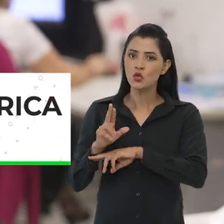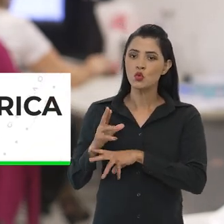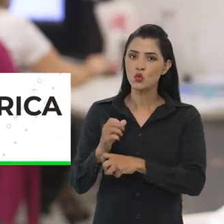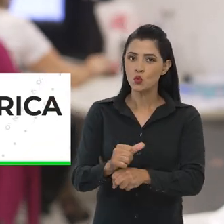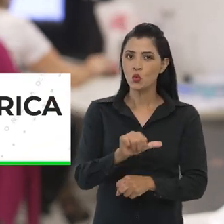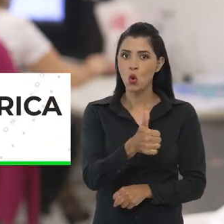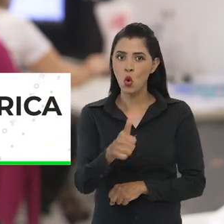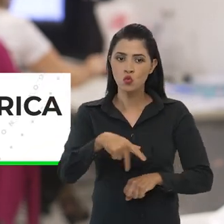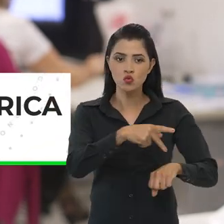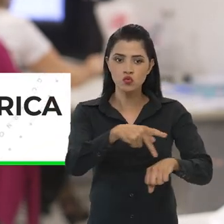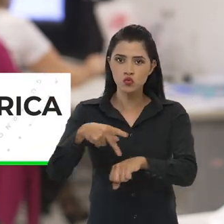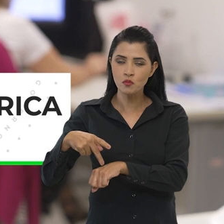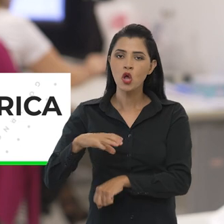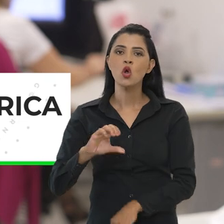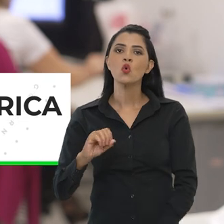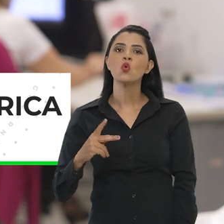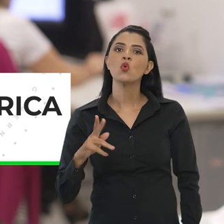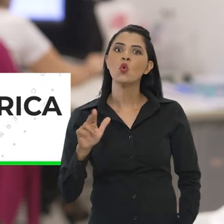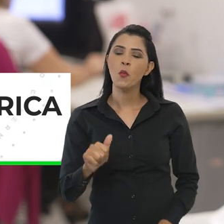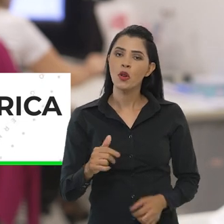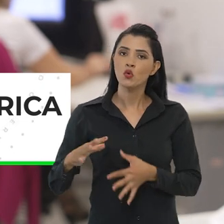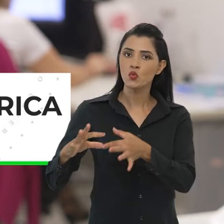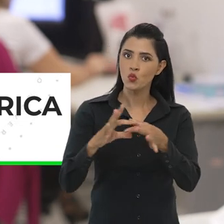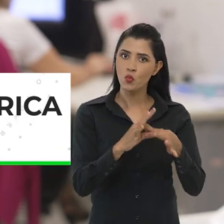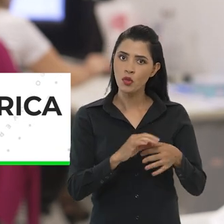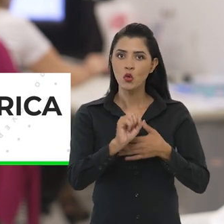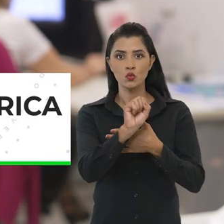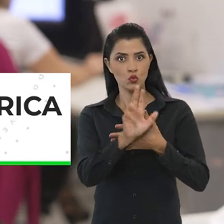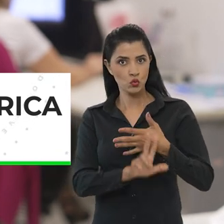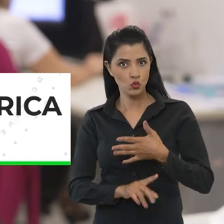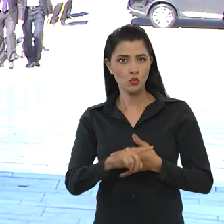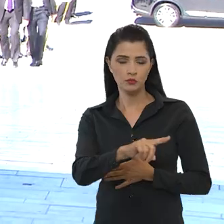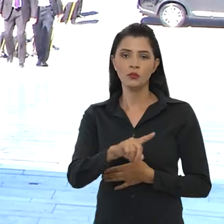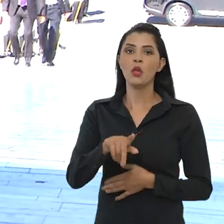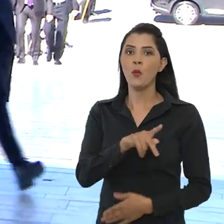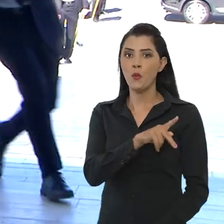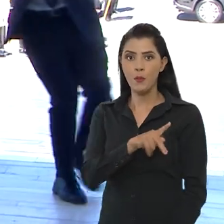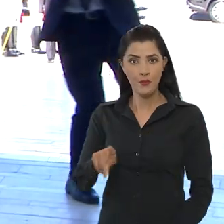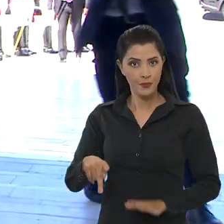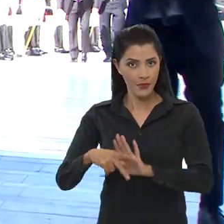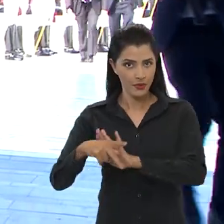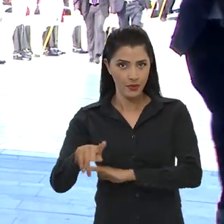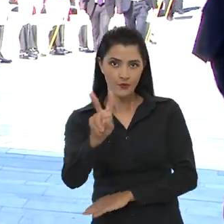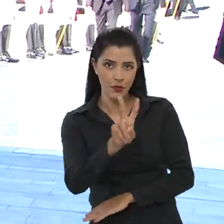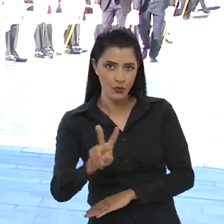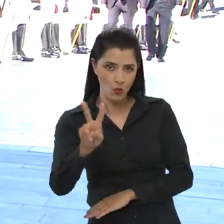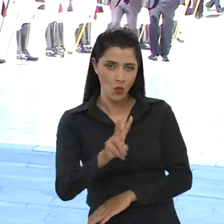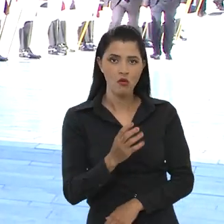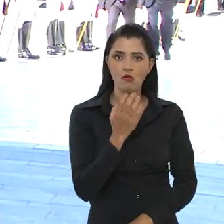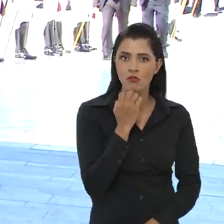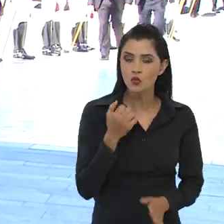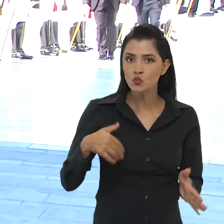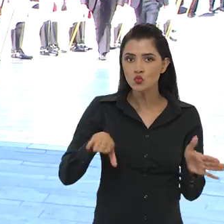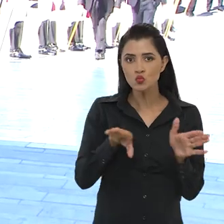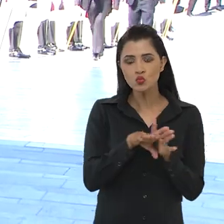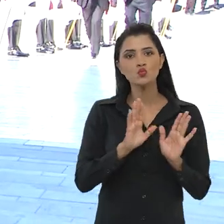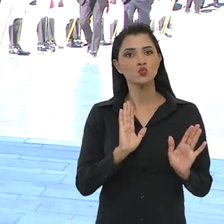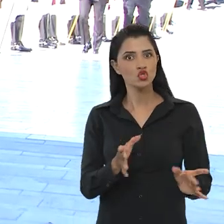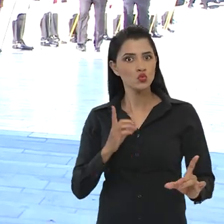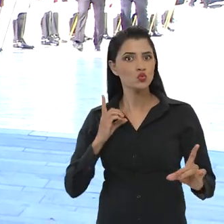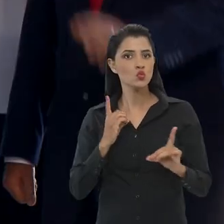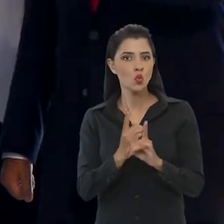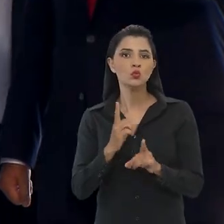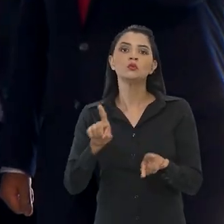representantes de 11 países para a cúpula da União das Nações Sul-Americanas. O presidente da Venezuela, Nicolás Maduro, já chegou